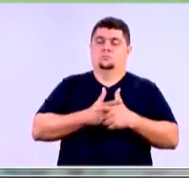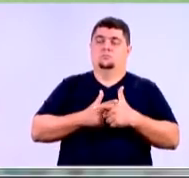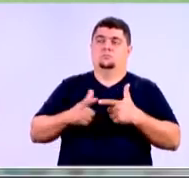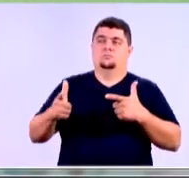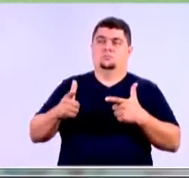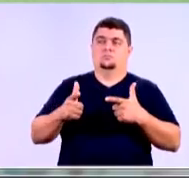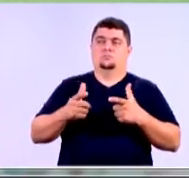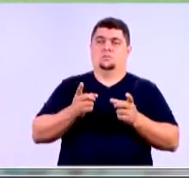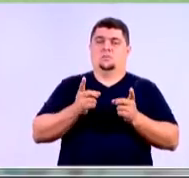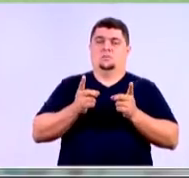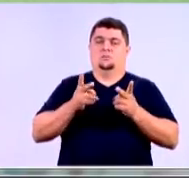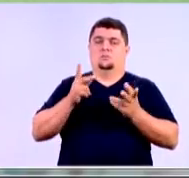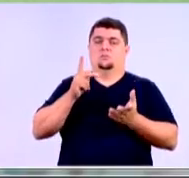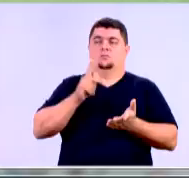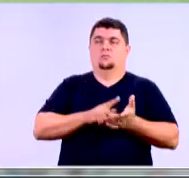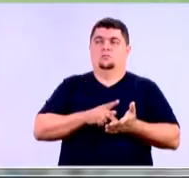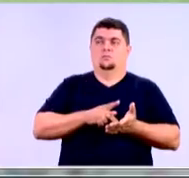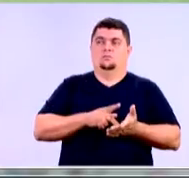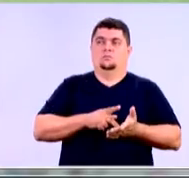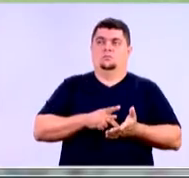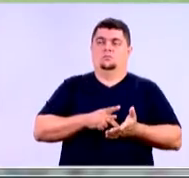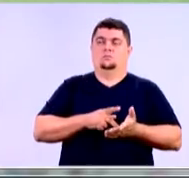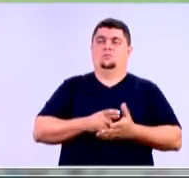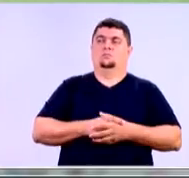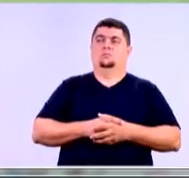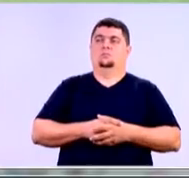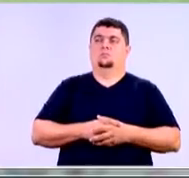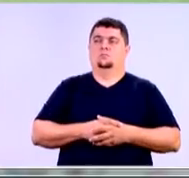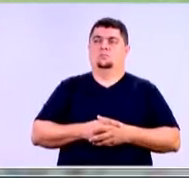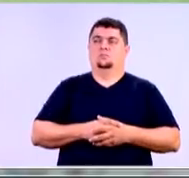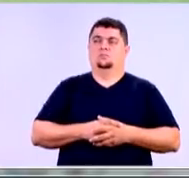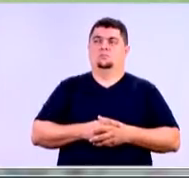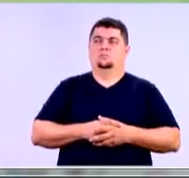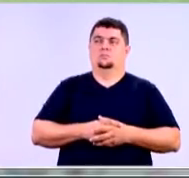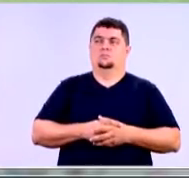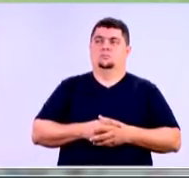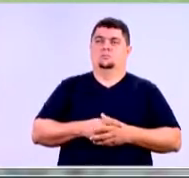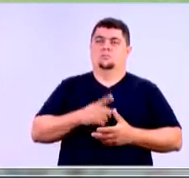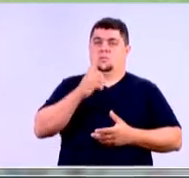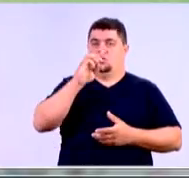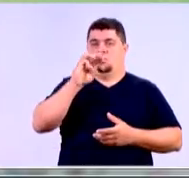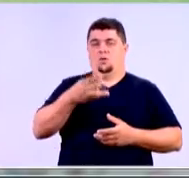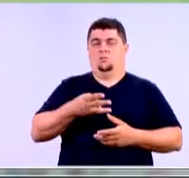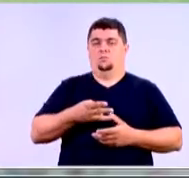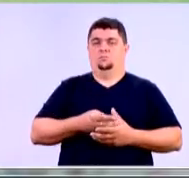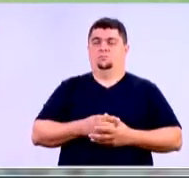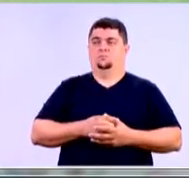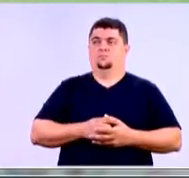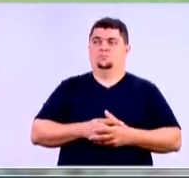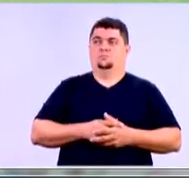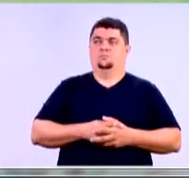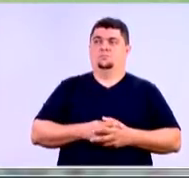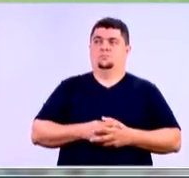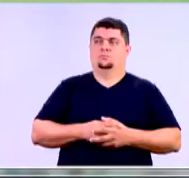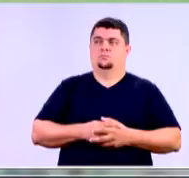Dividido pelas vendas líquidas, Que é 1 milhão. que é o mesmo 1 milhão.